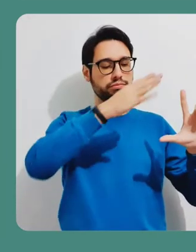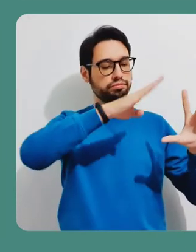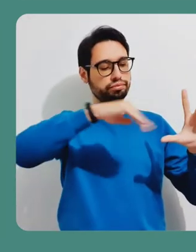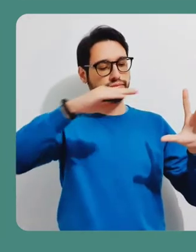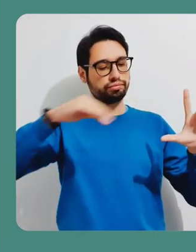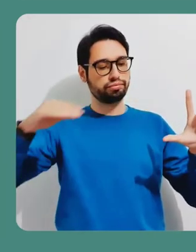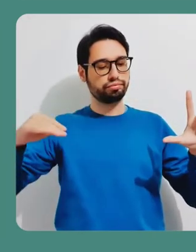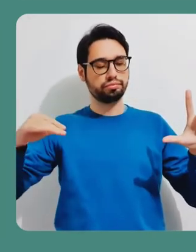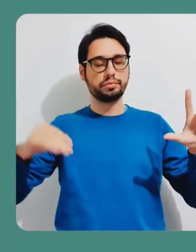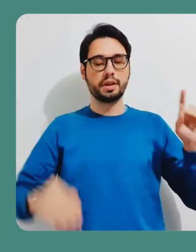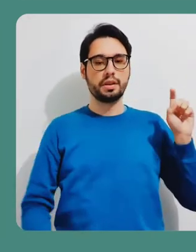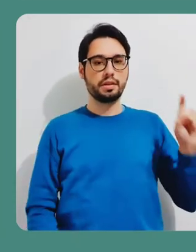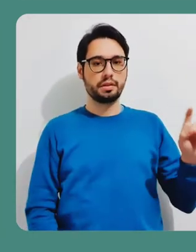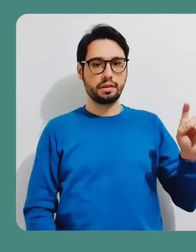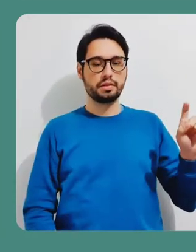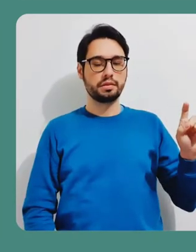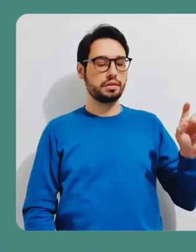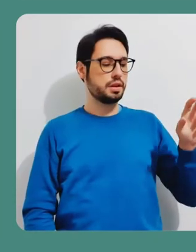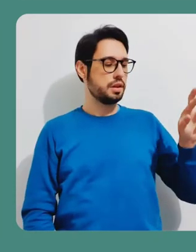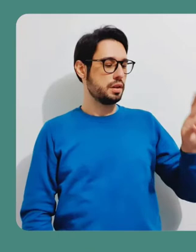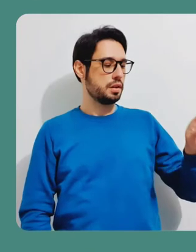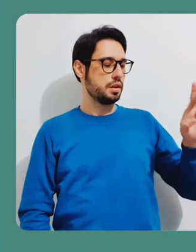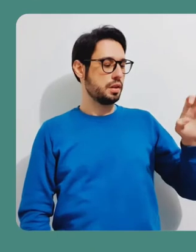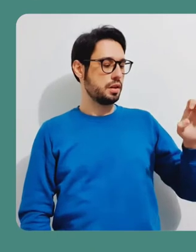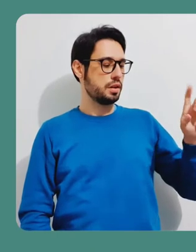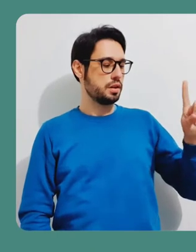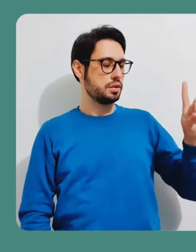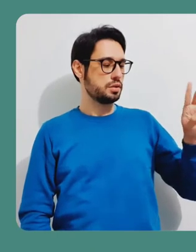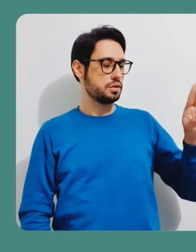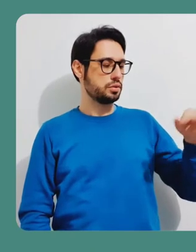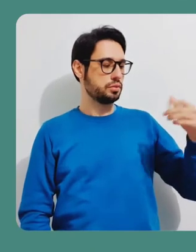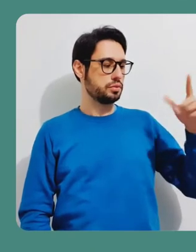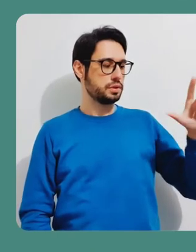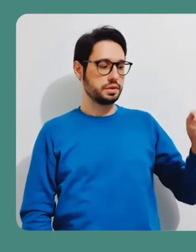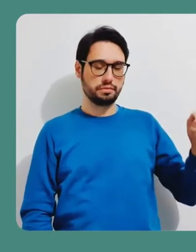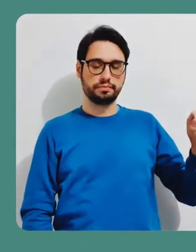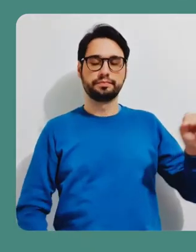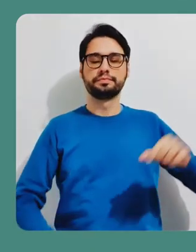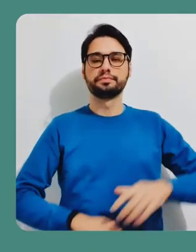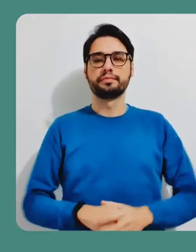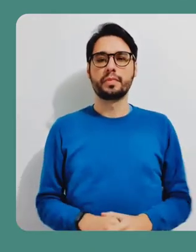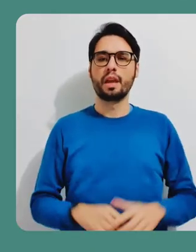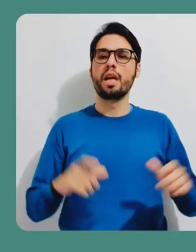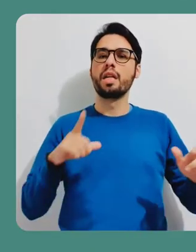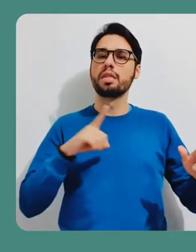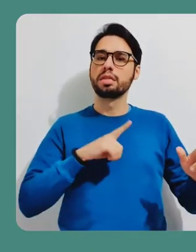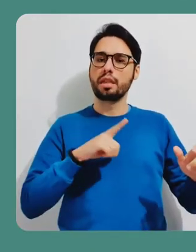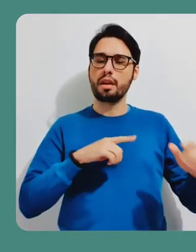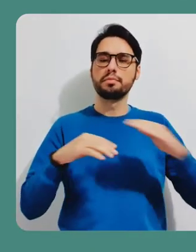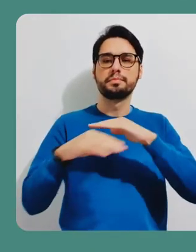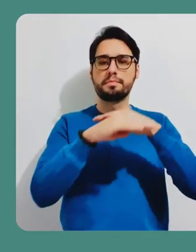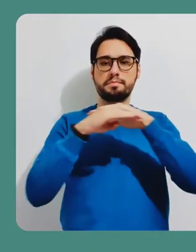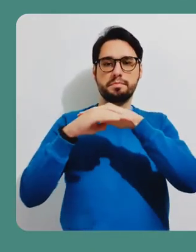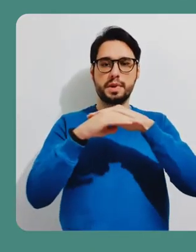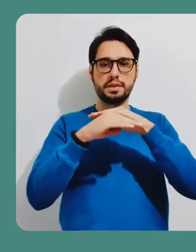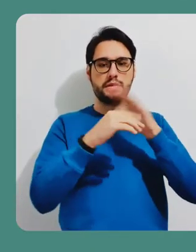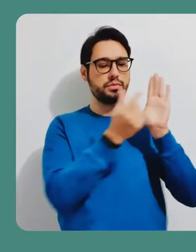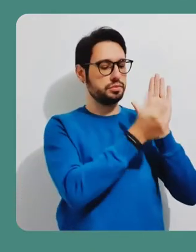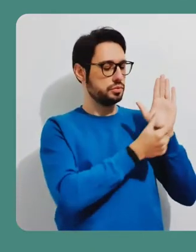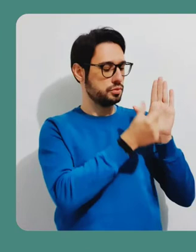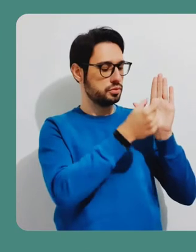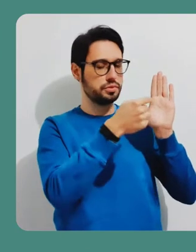volta em efeito redução de ruídos e a gente vai para o passo 2 sofre já traz uma